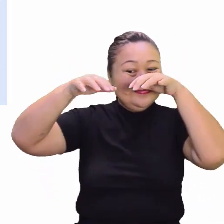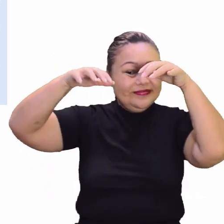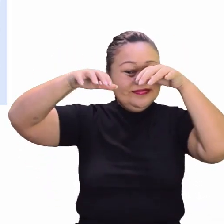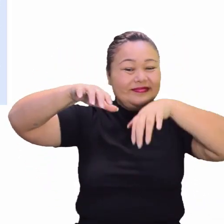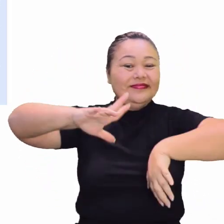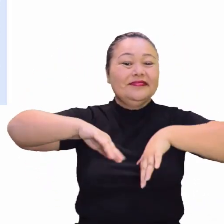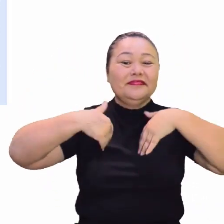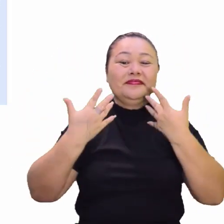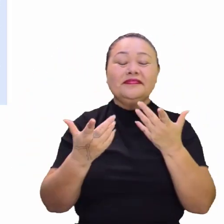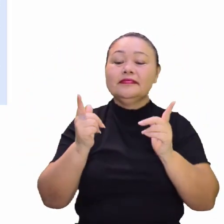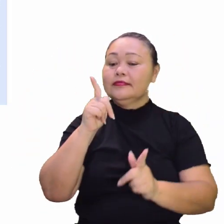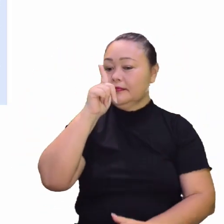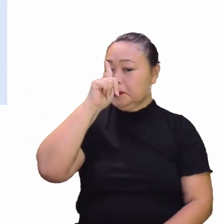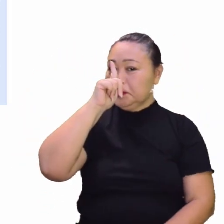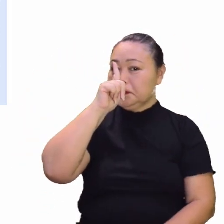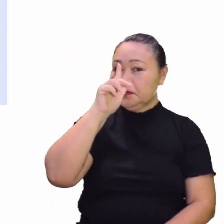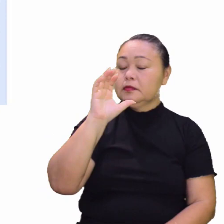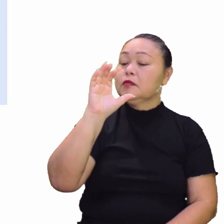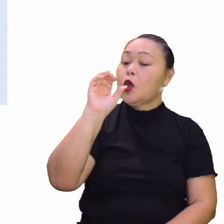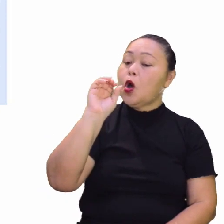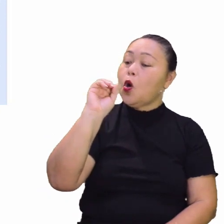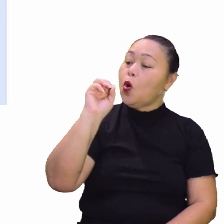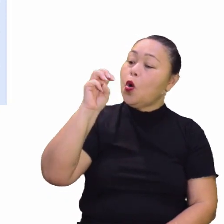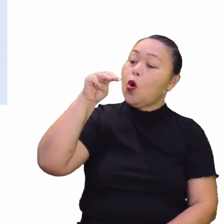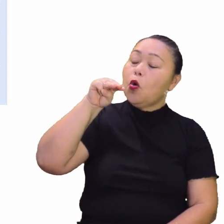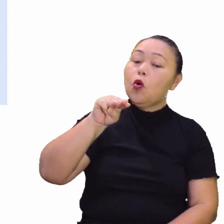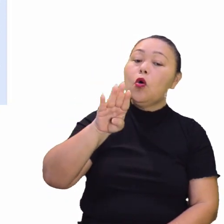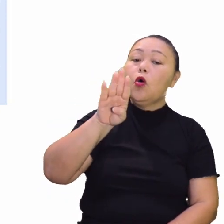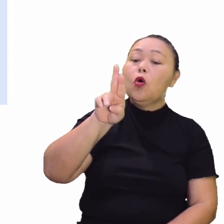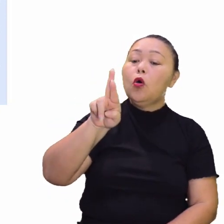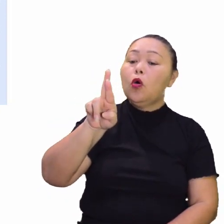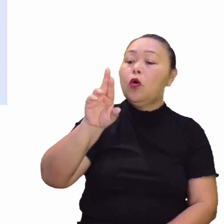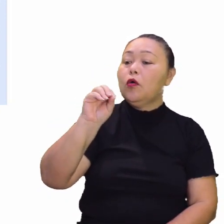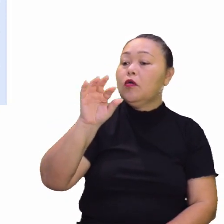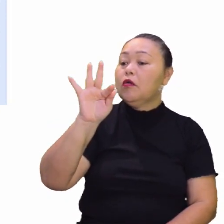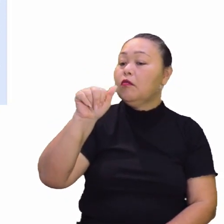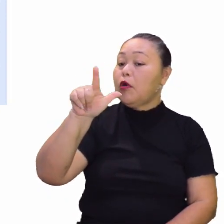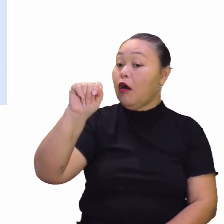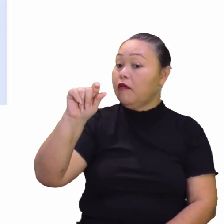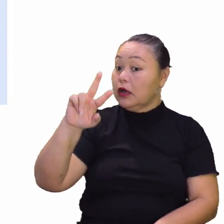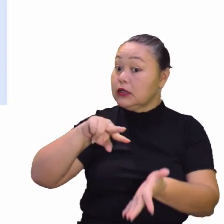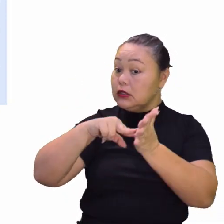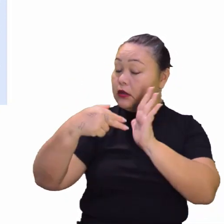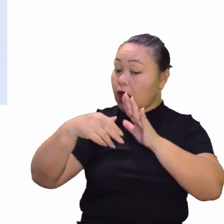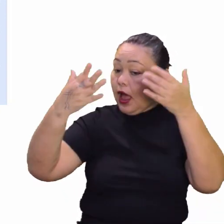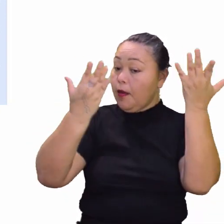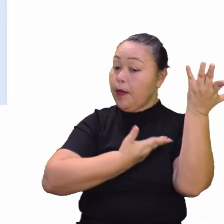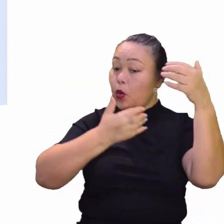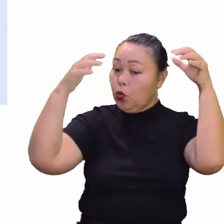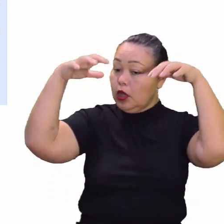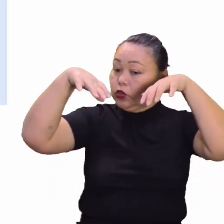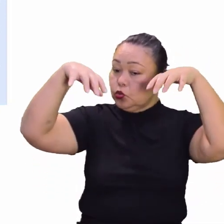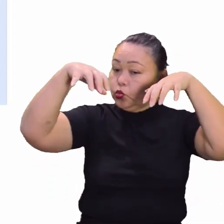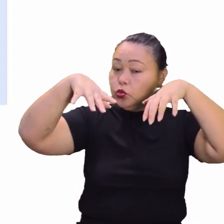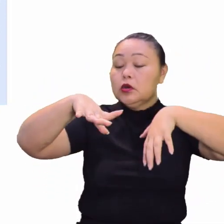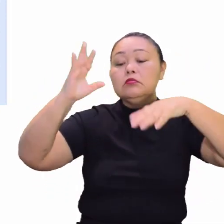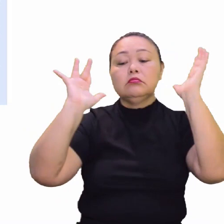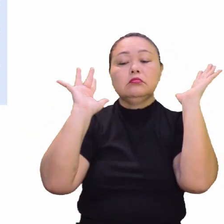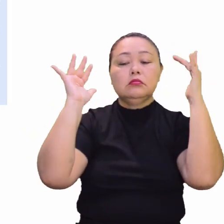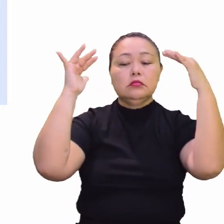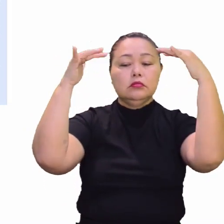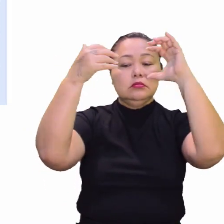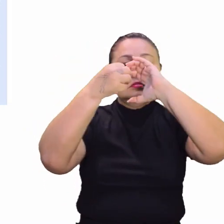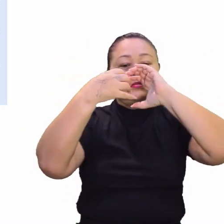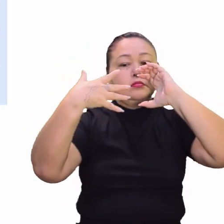Amiga da chuva, em Exato. grego, ombrófila. Quer dizer isso? Muito bem lembrado, Rogério, legal. A densa